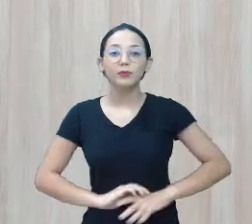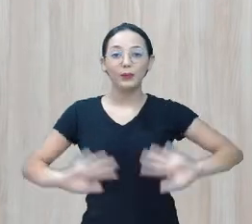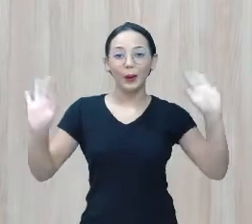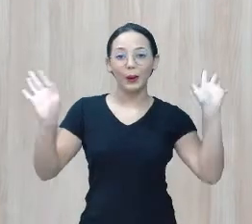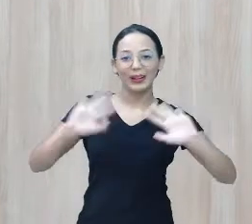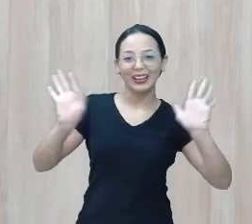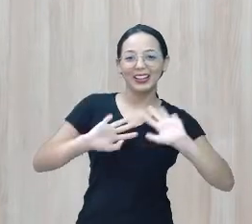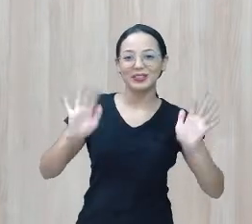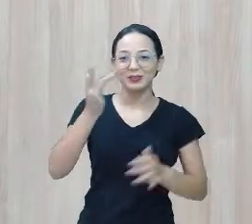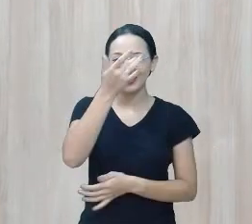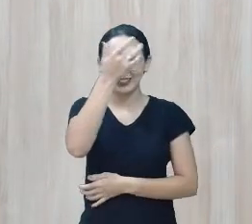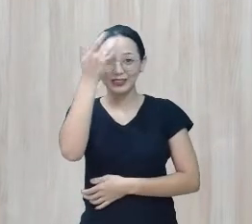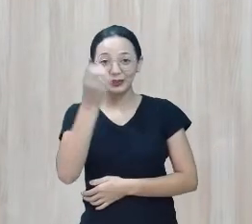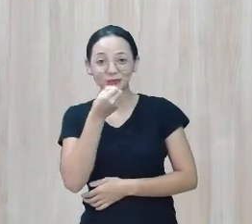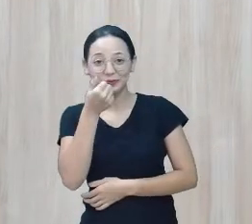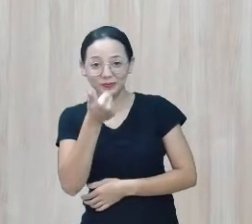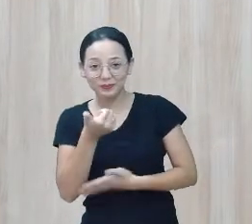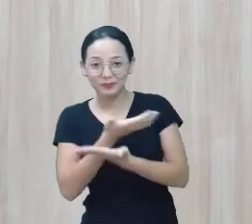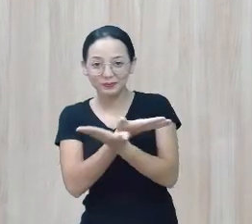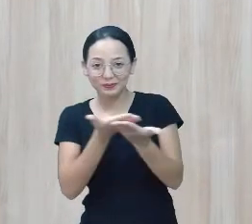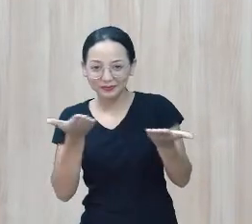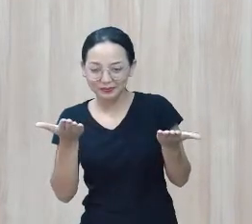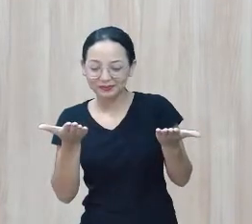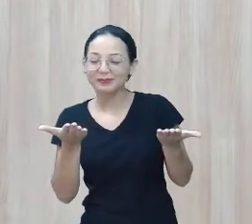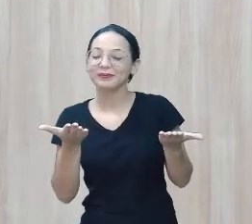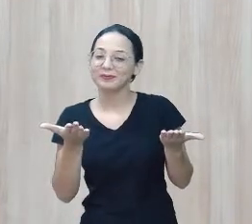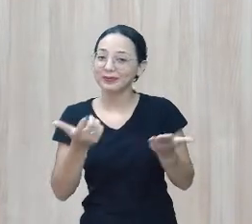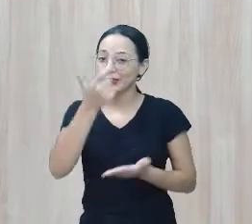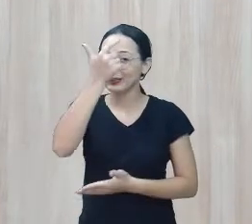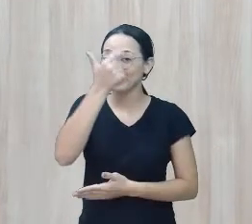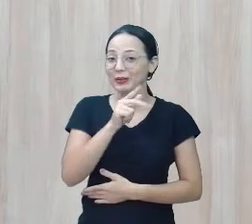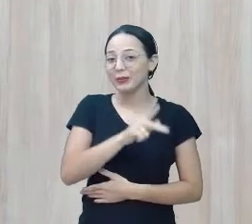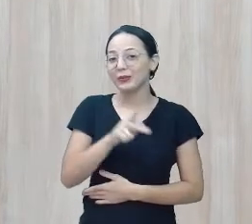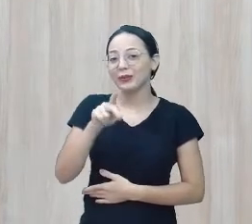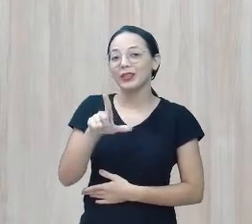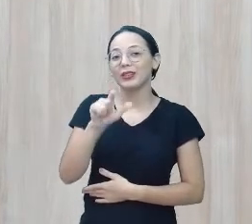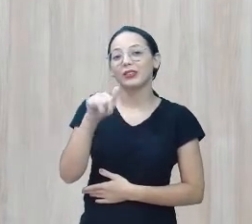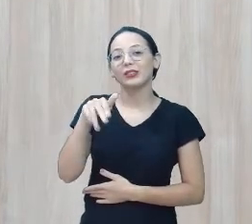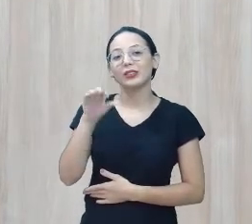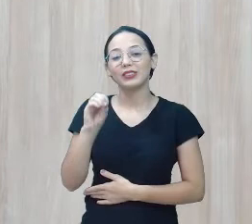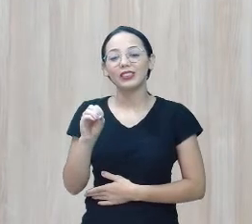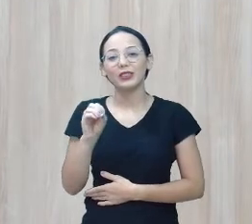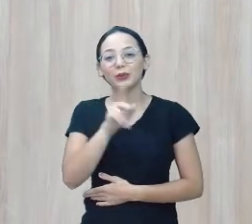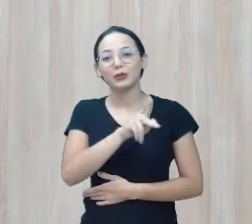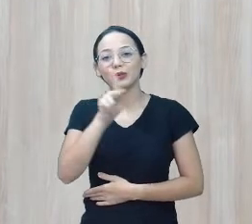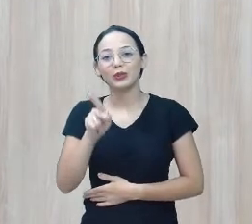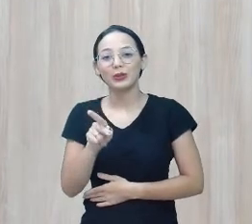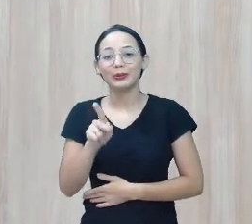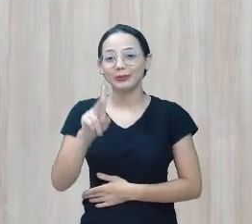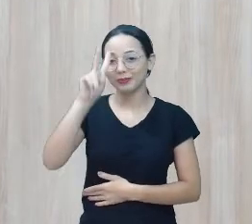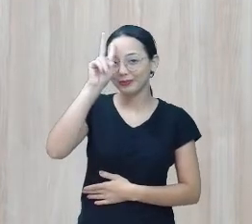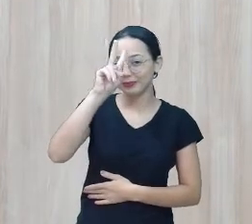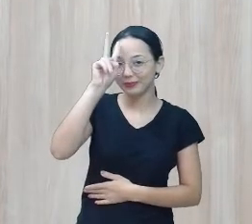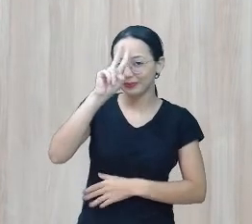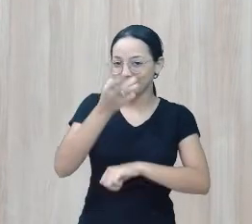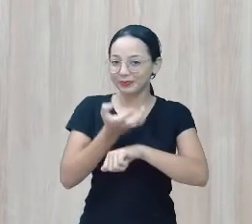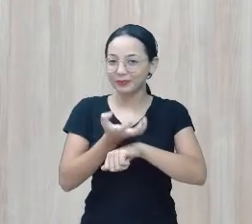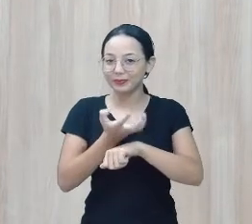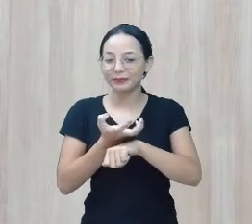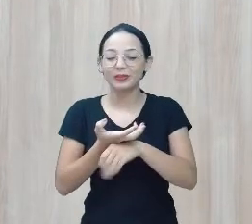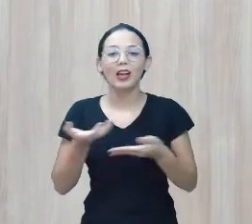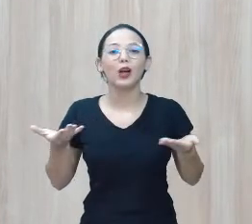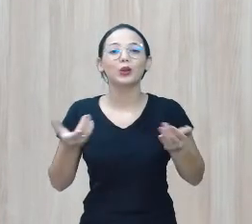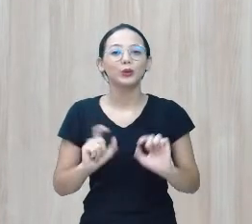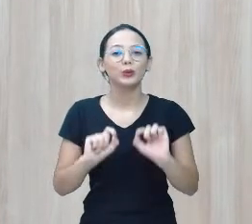Olá pessoal, tudo bem com vocês? Eu sou o professor Luciano Júnior, professor de História, e nós vamos